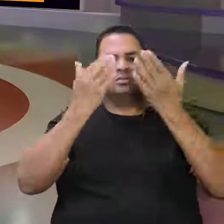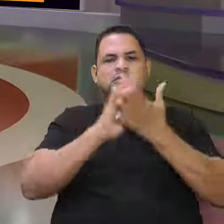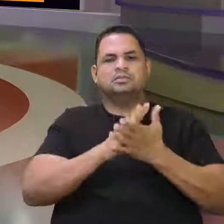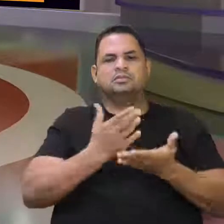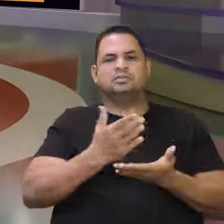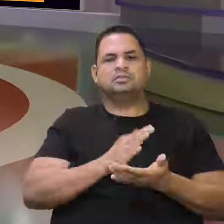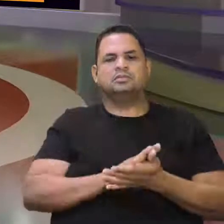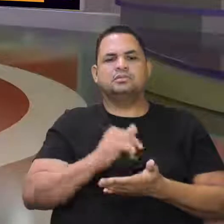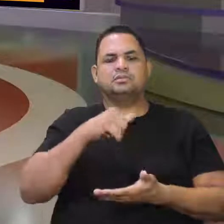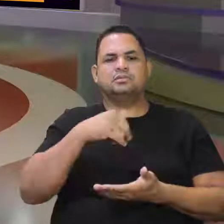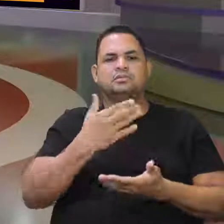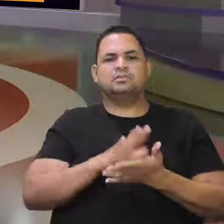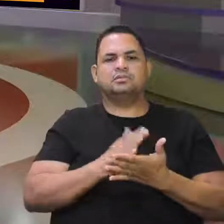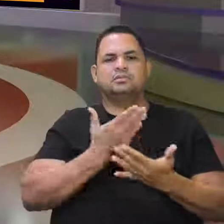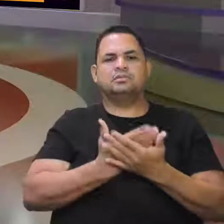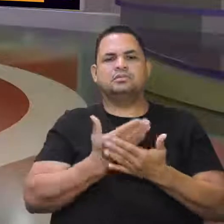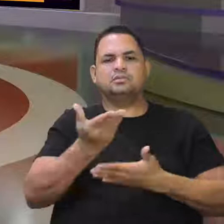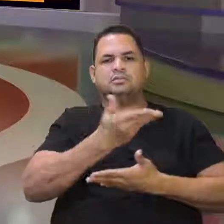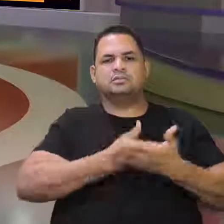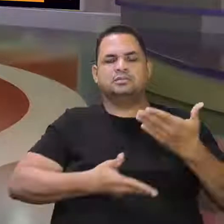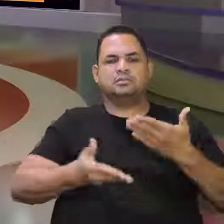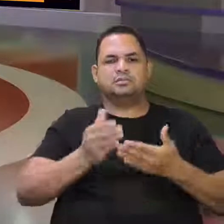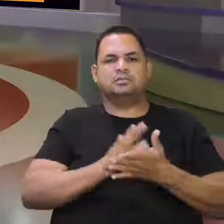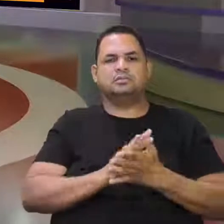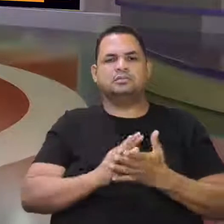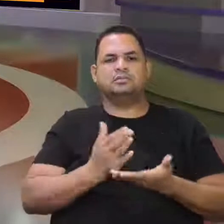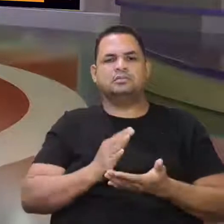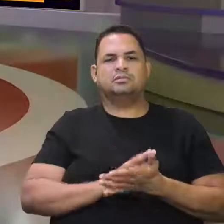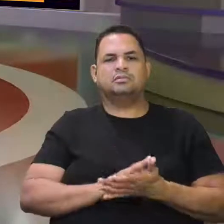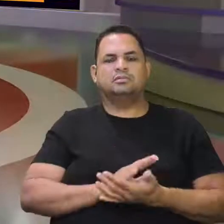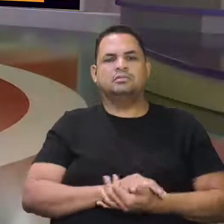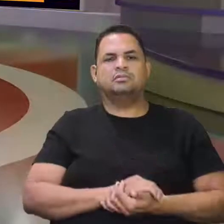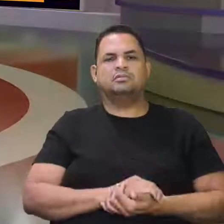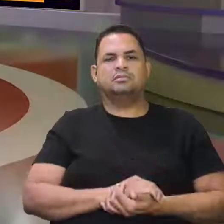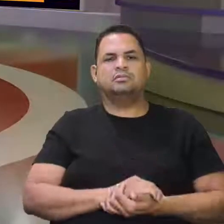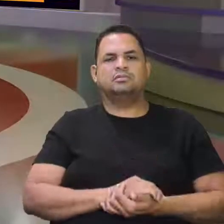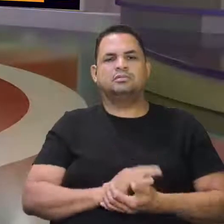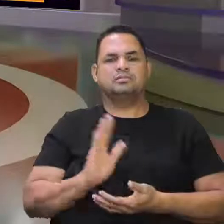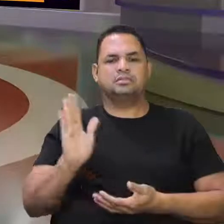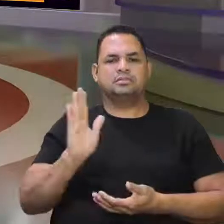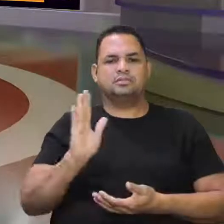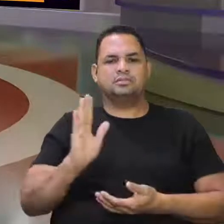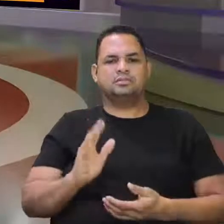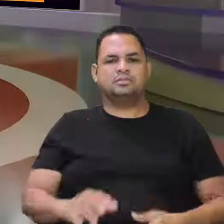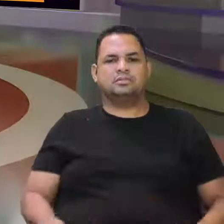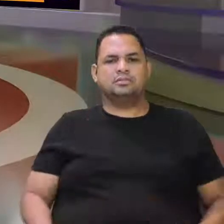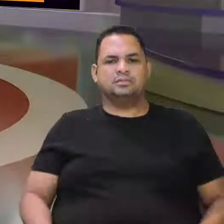as coisas aqui nas nossas aulas da mediação. Então, see you then. Bye, bye.